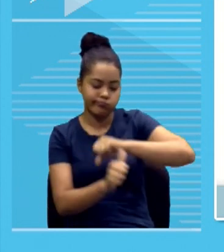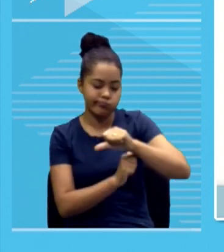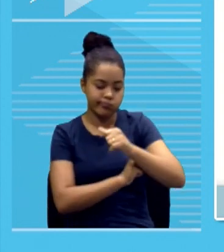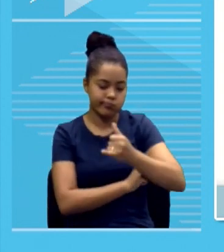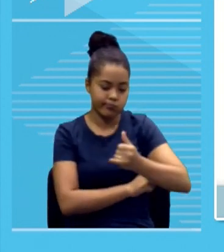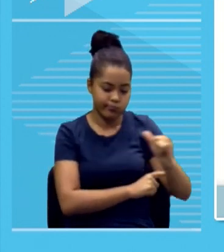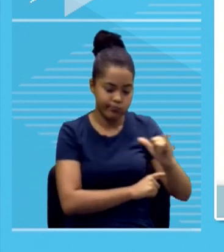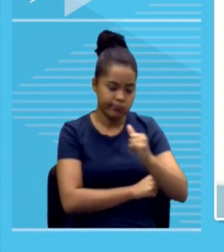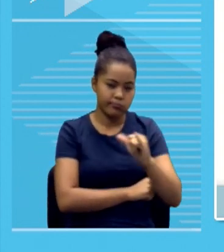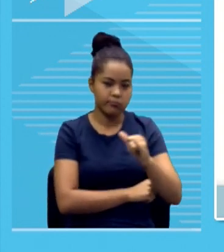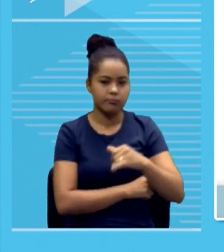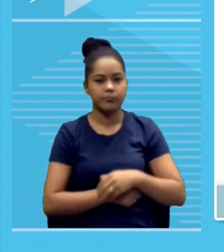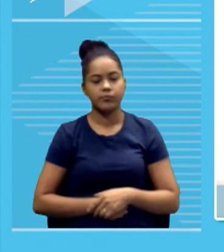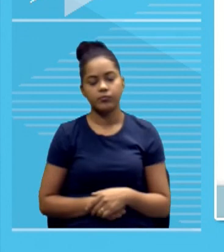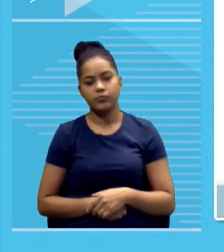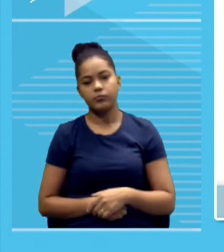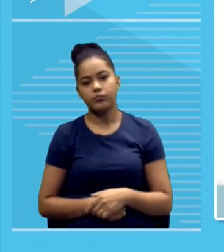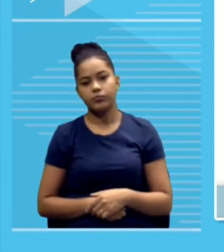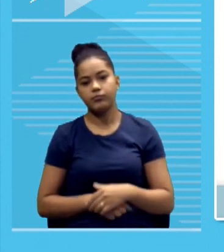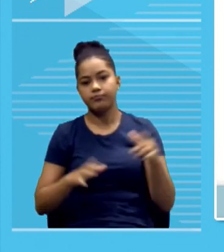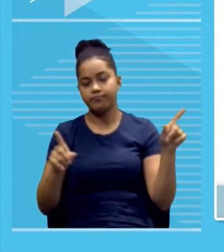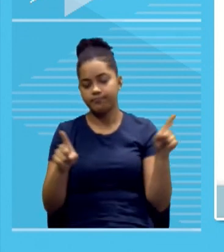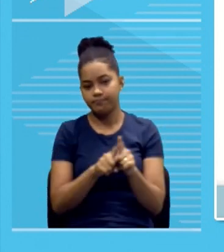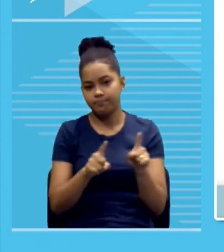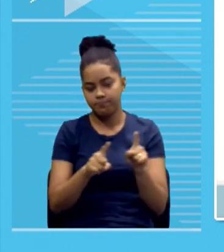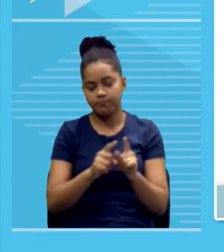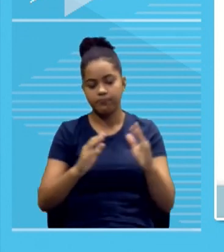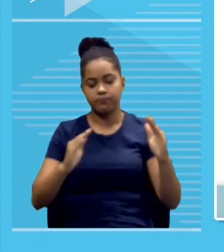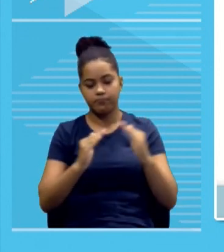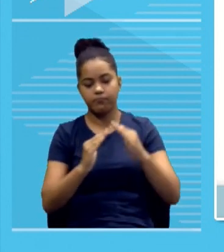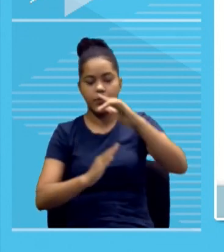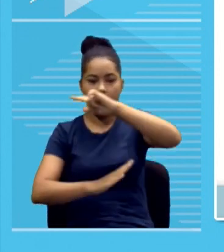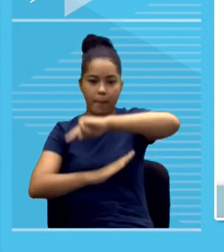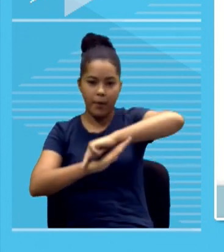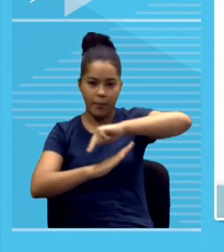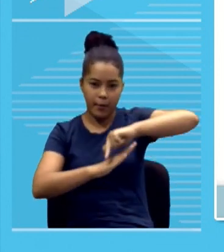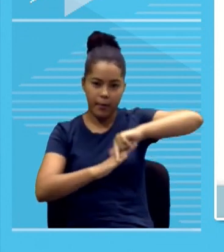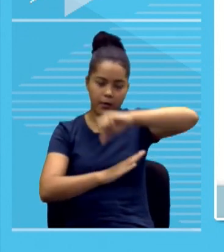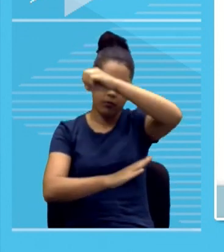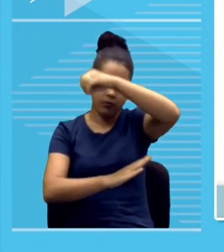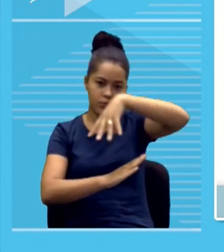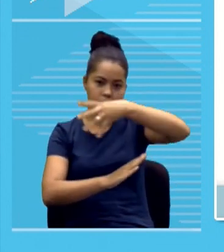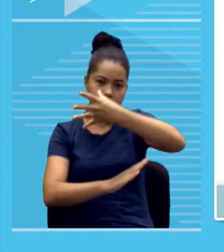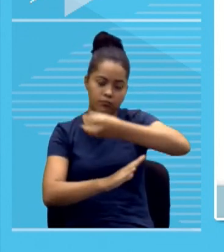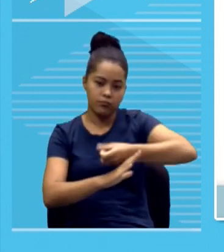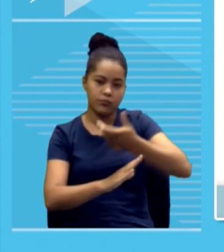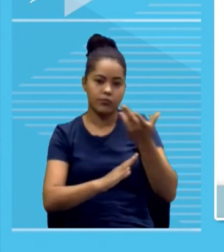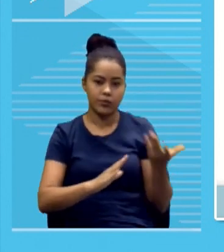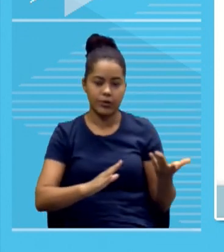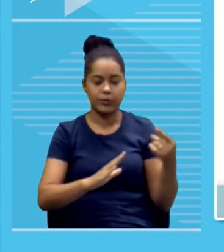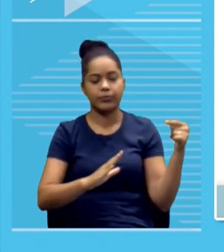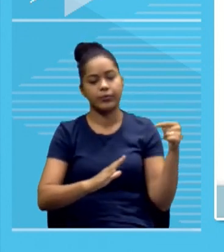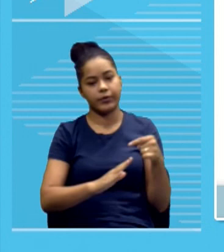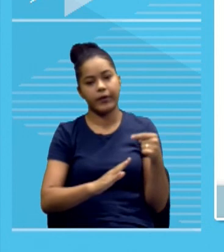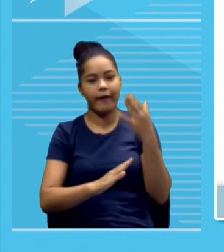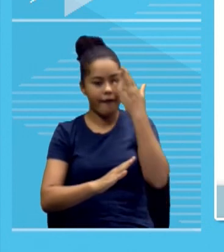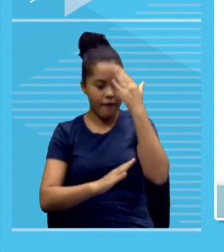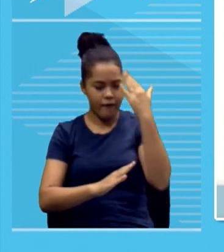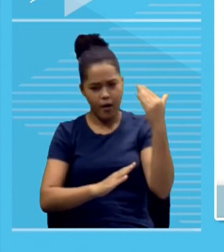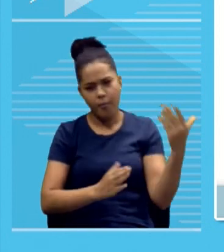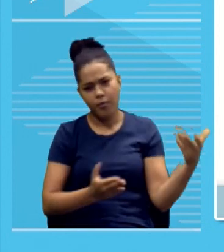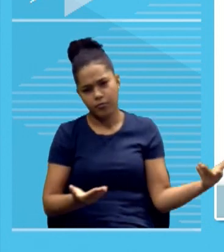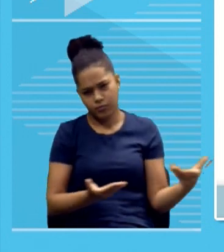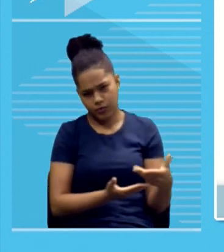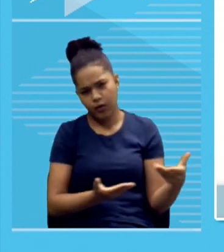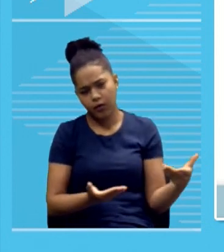Solar, placas solares, que a gente usa muito hoje em dia, né? Se popularizou demais, ainda bem, energia limpa e tem uma grande utilidade dentro do